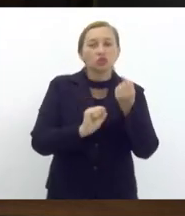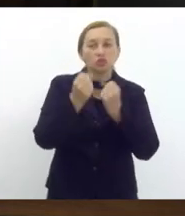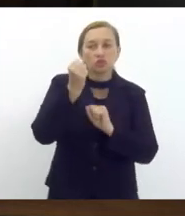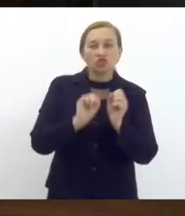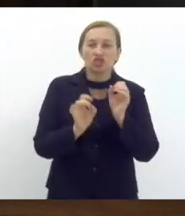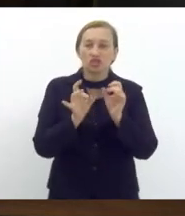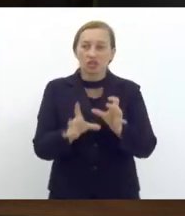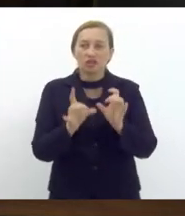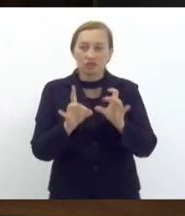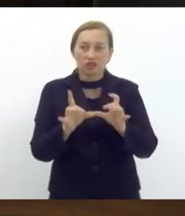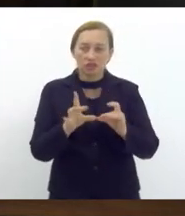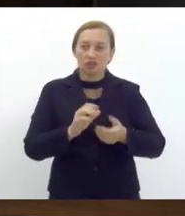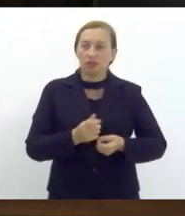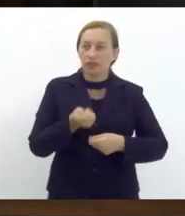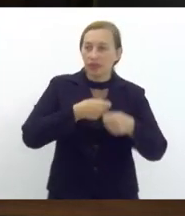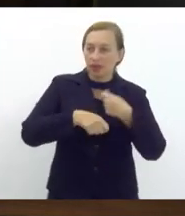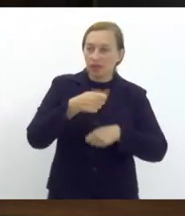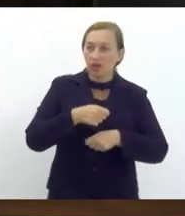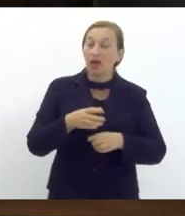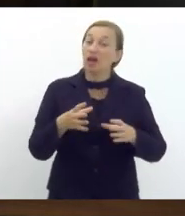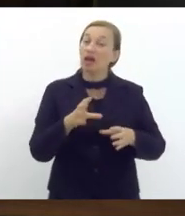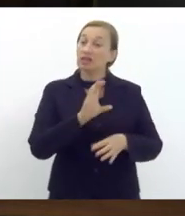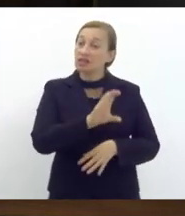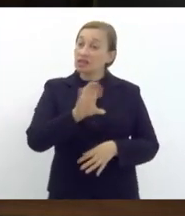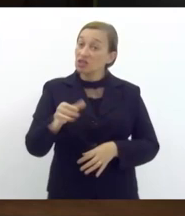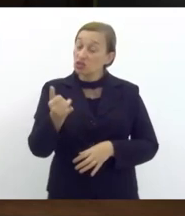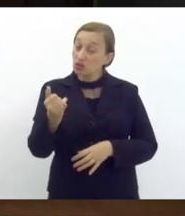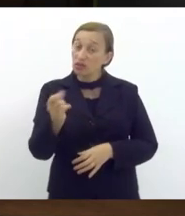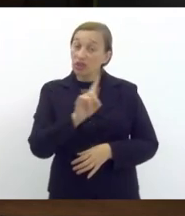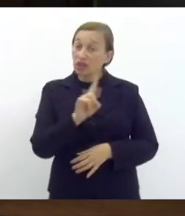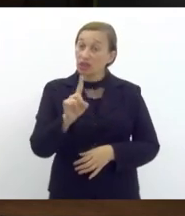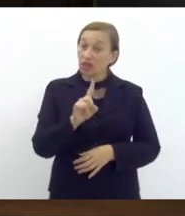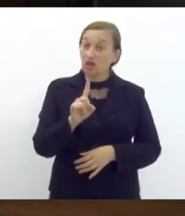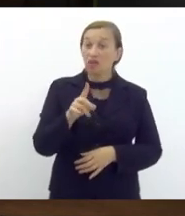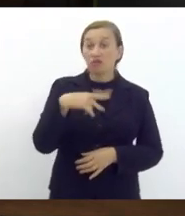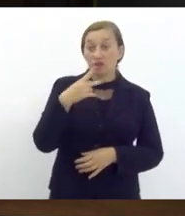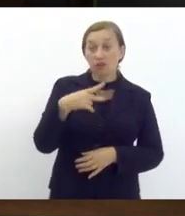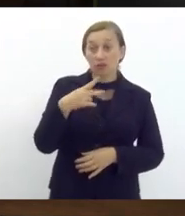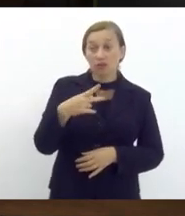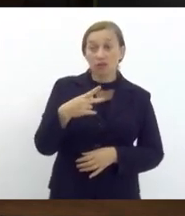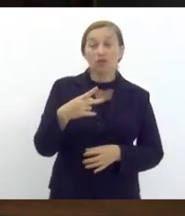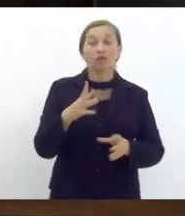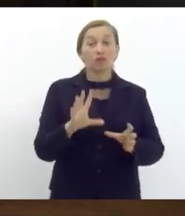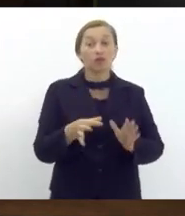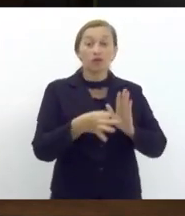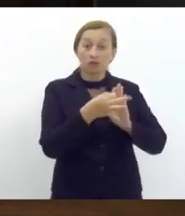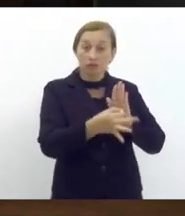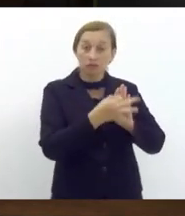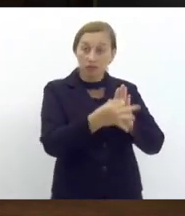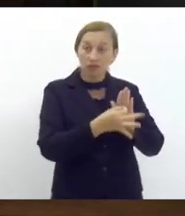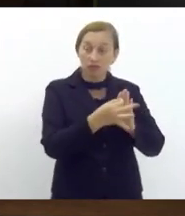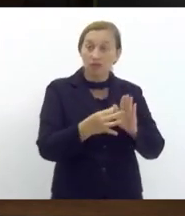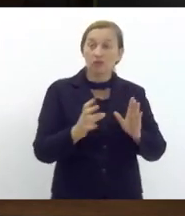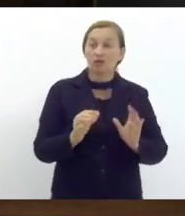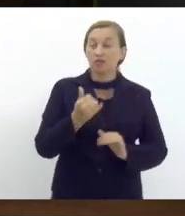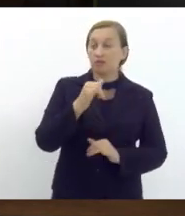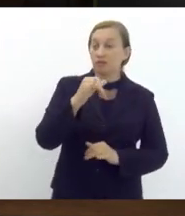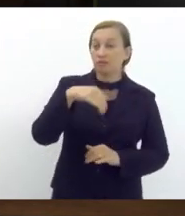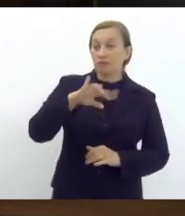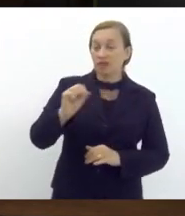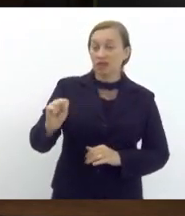Comércio Lembrando que a ccj não deu parecer Minas energia foi quem deu o parecer economia